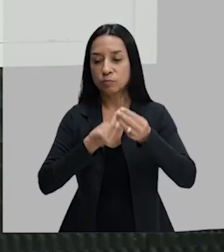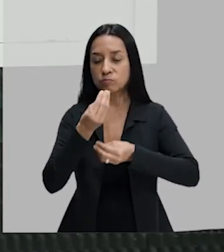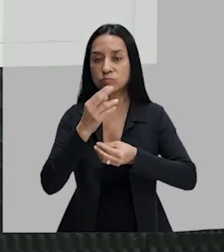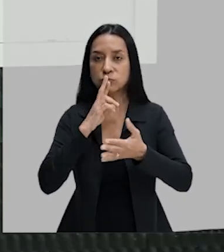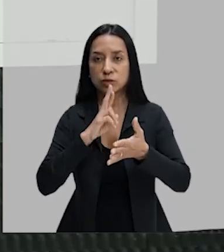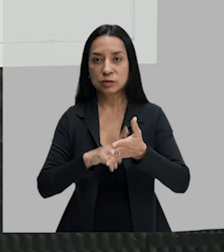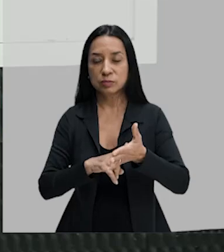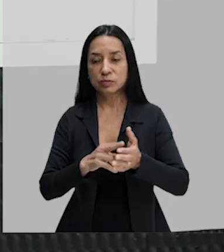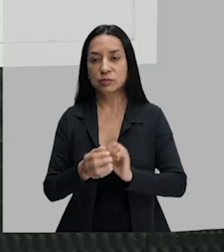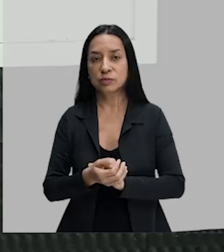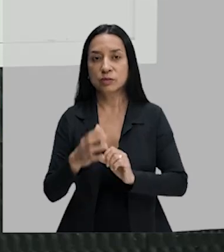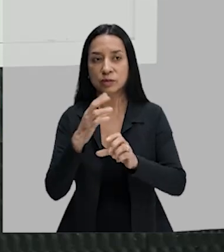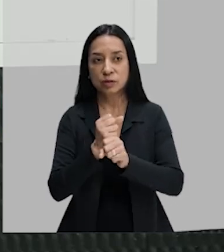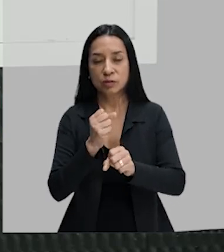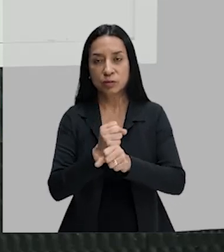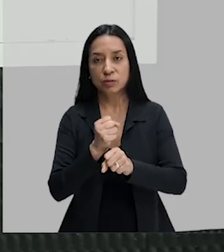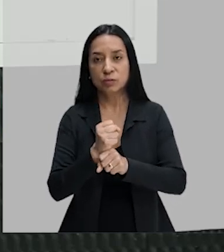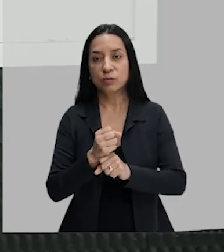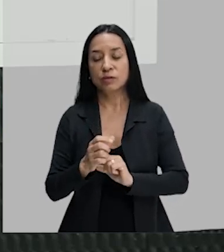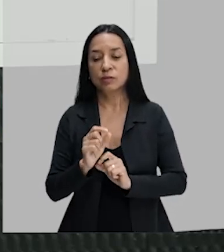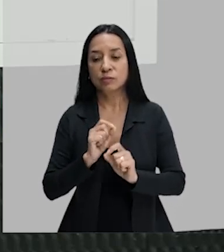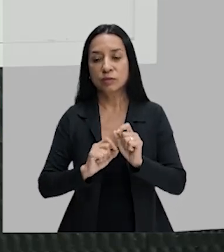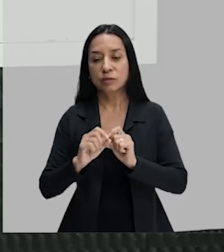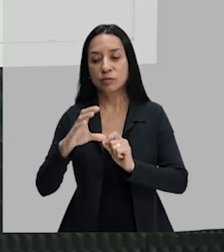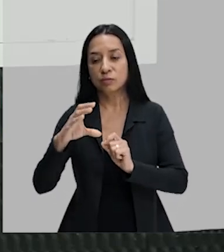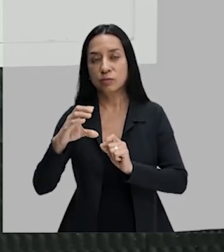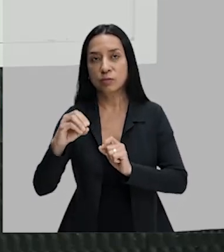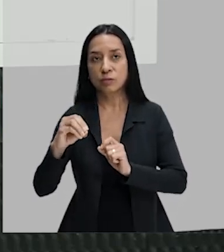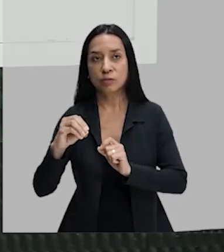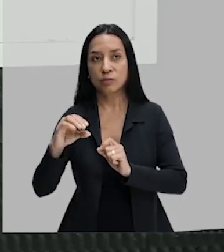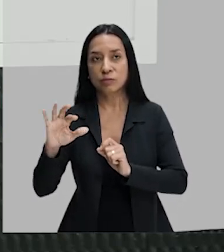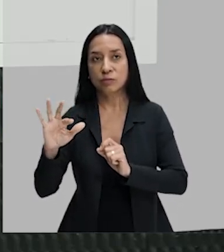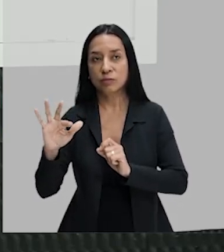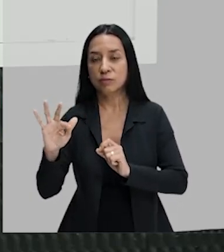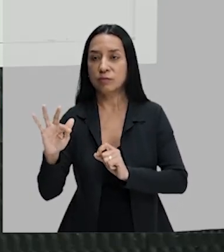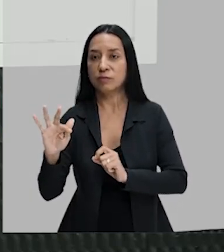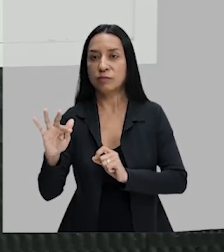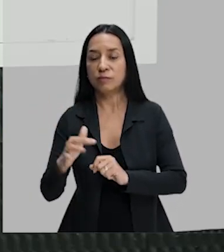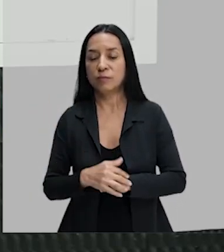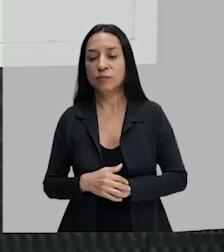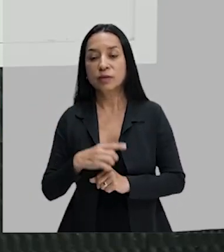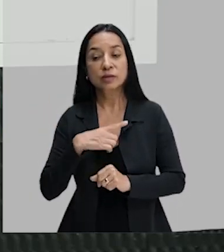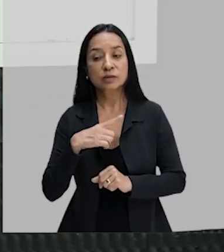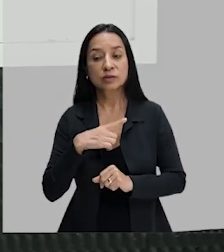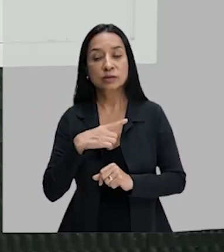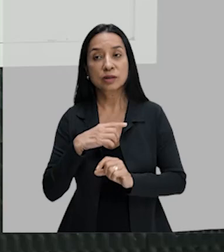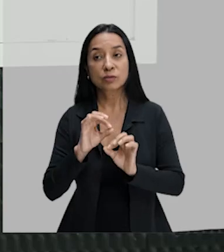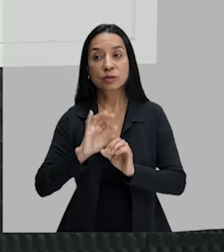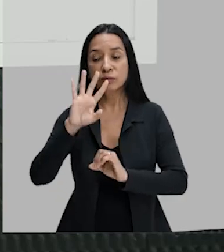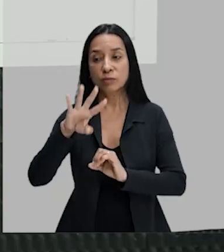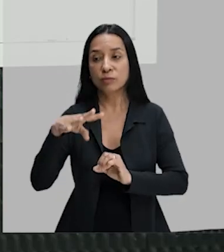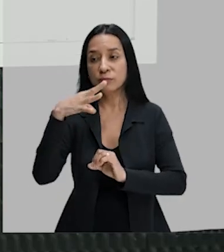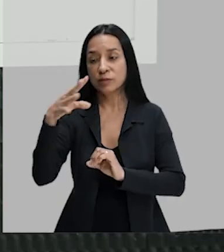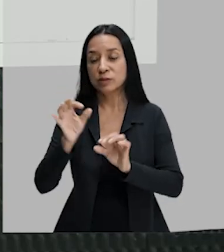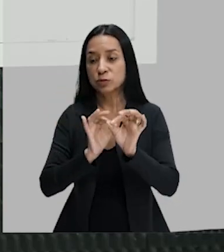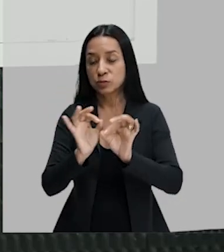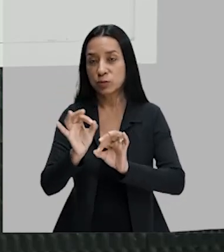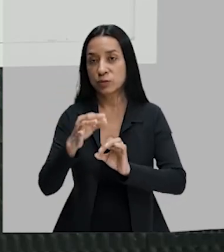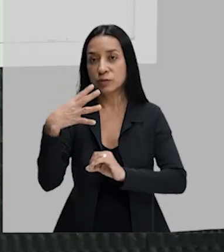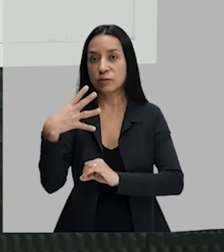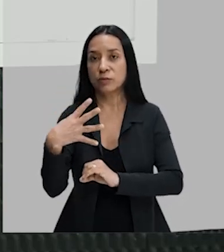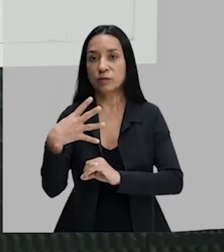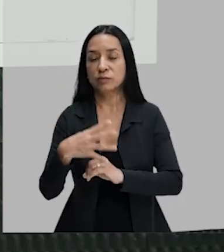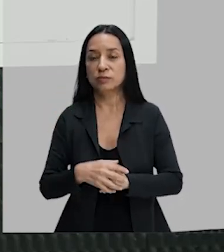quando eu tenho que calcular o cofator e eu tenho uma matriz de ordem 4. Olha, ele quer saber o